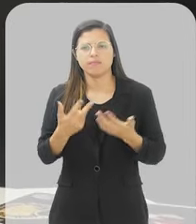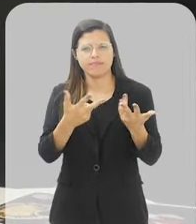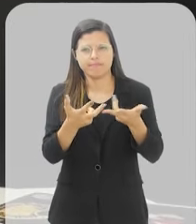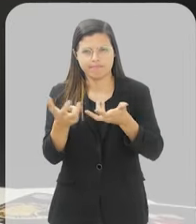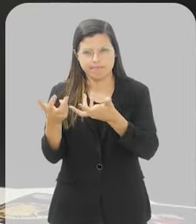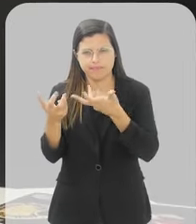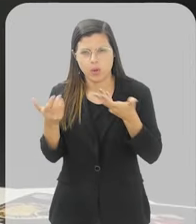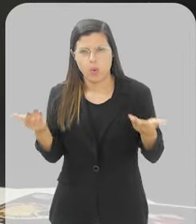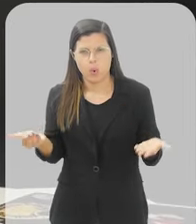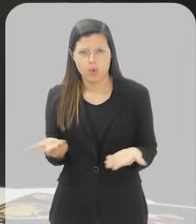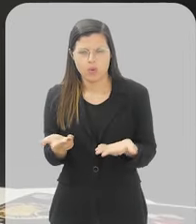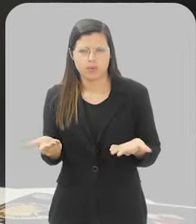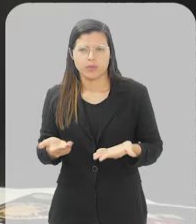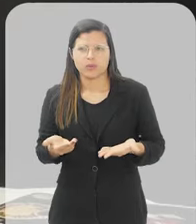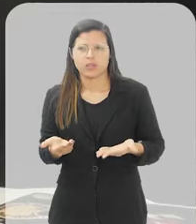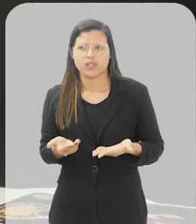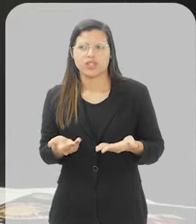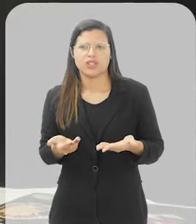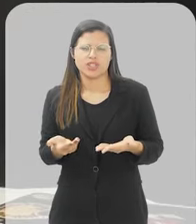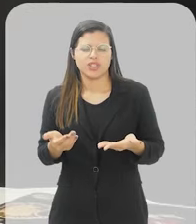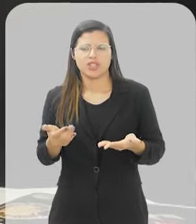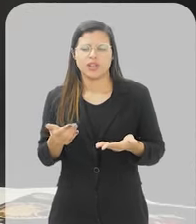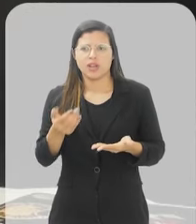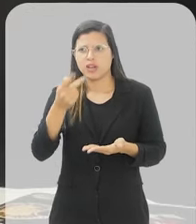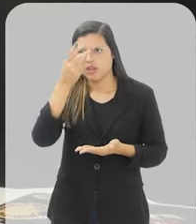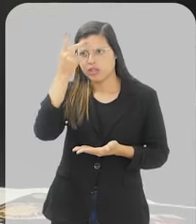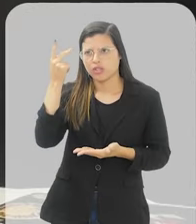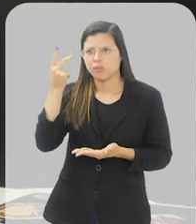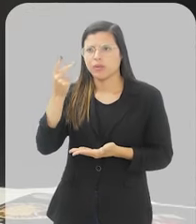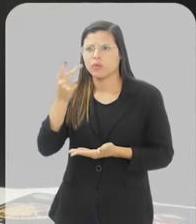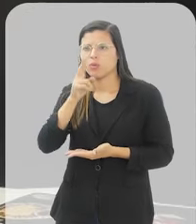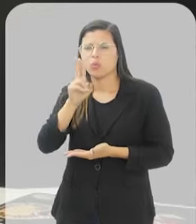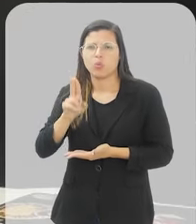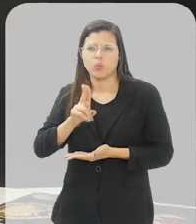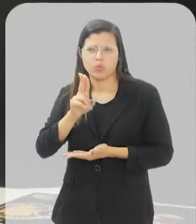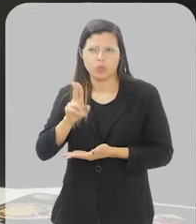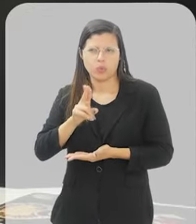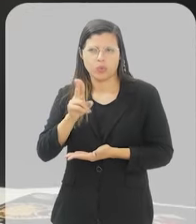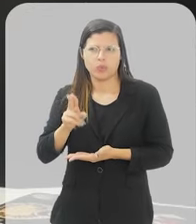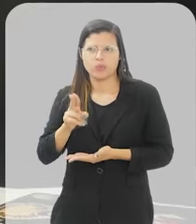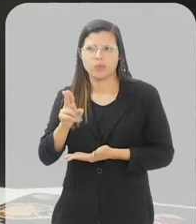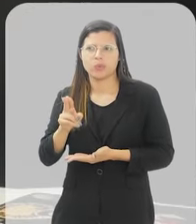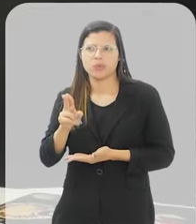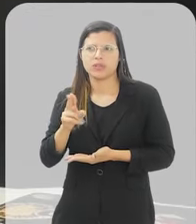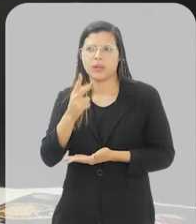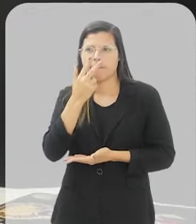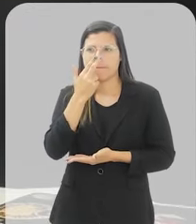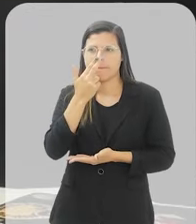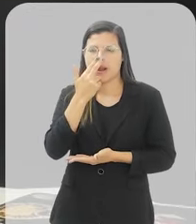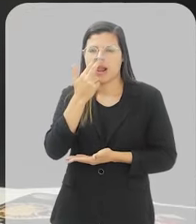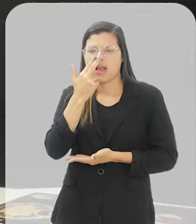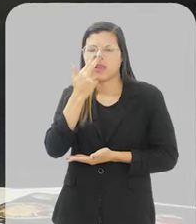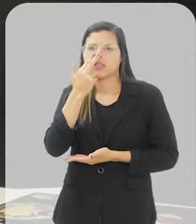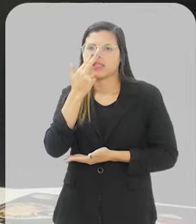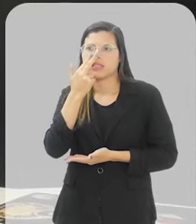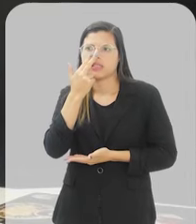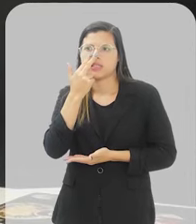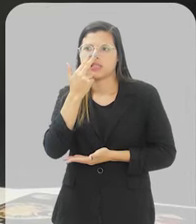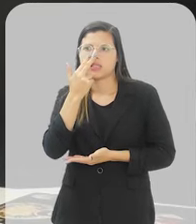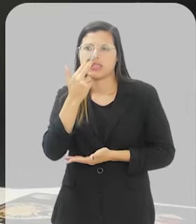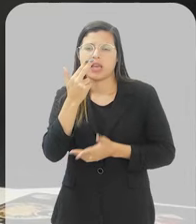eu vejo hoje que as alas, quase mais ninguém usa pluma. Sim. Né? Eu acho que fica até politicamente